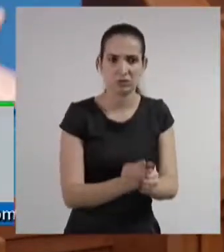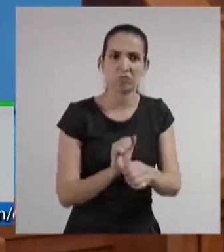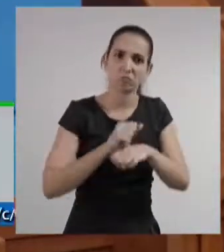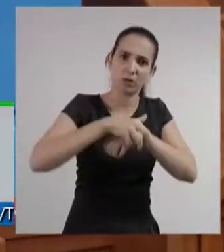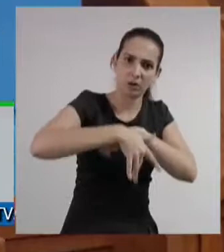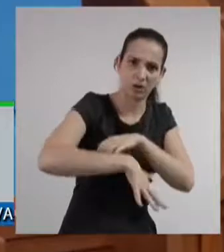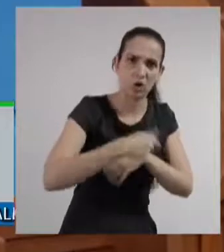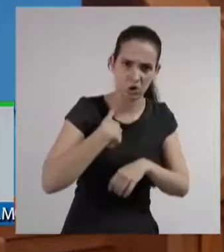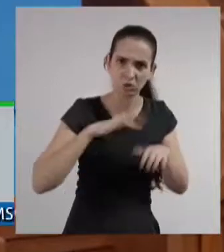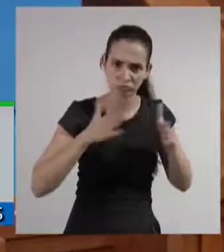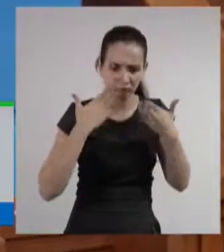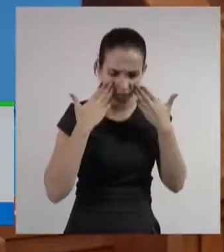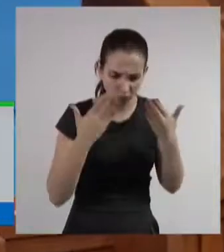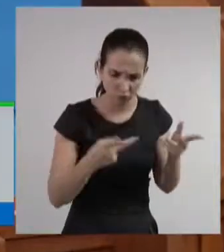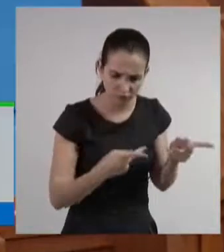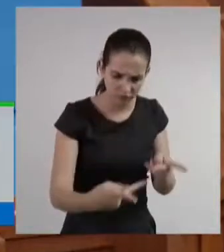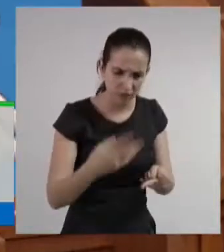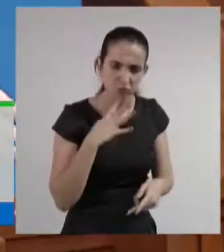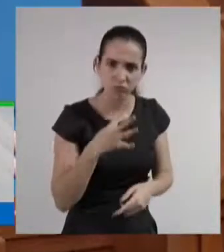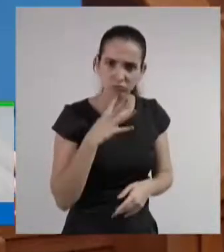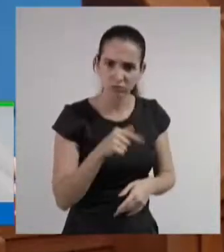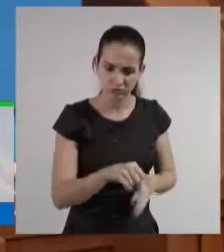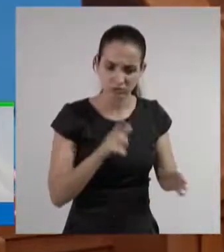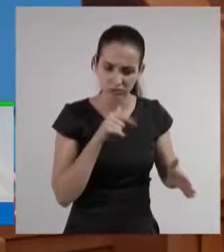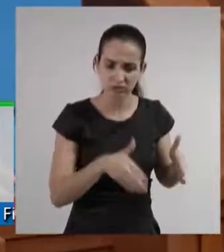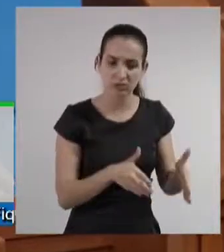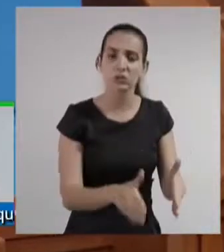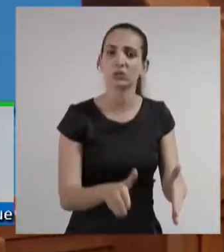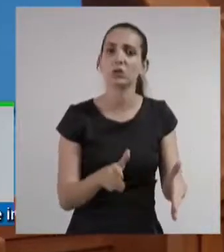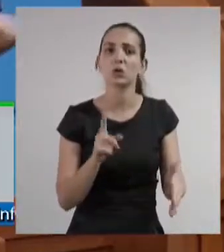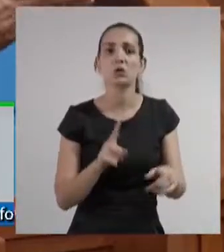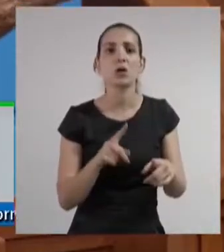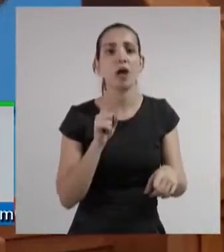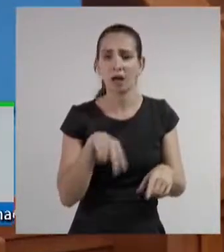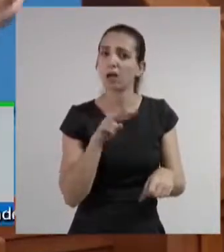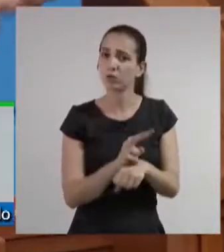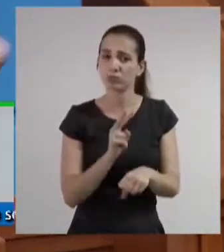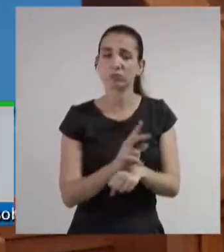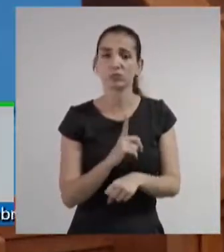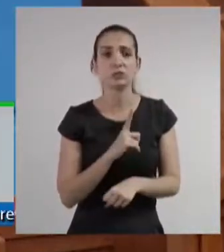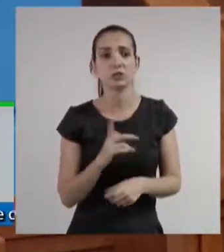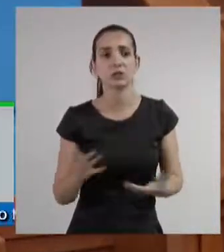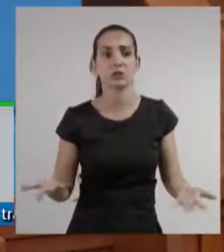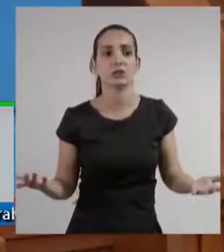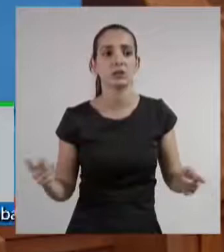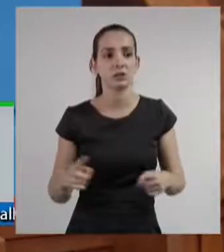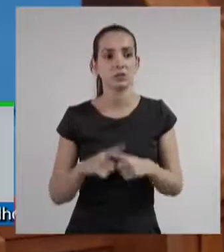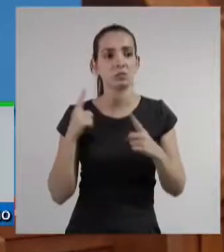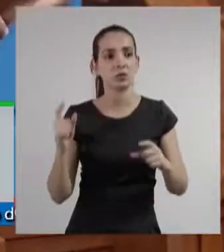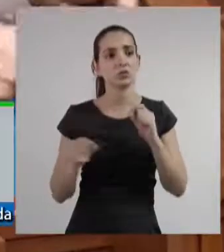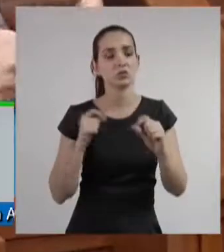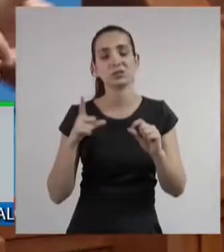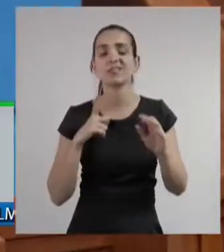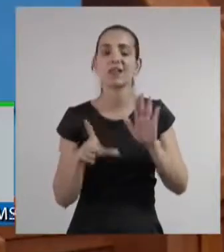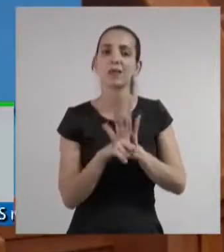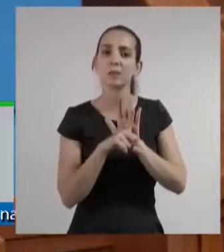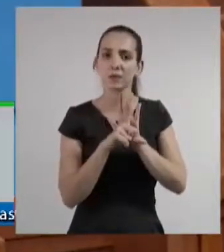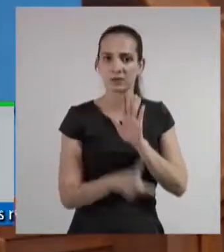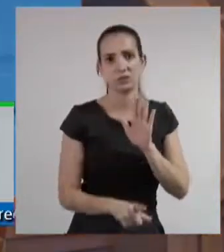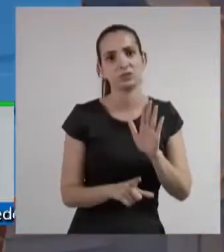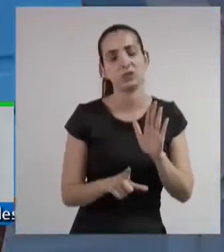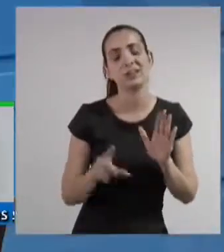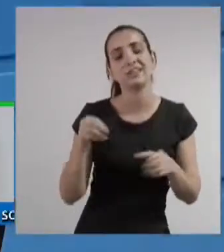é todas preservadas. Agora, tem uma legislação lá que fala o que Vossa Excelência estava colocando no projeto